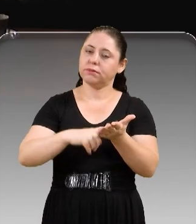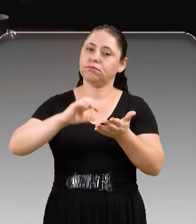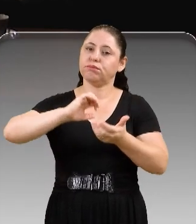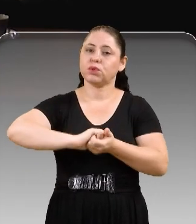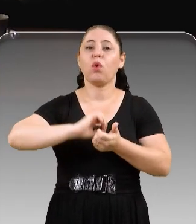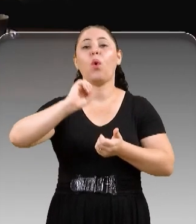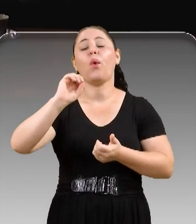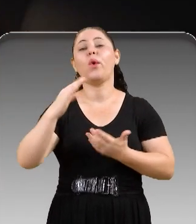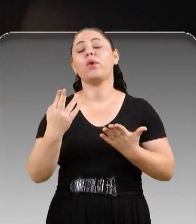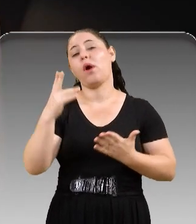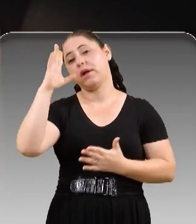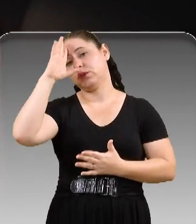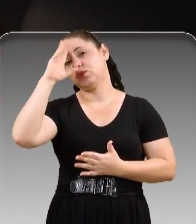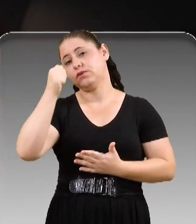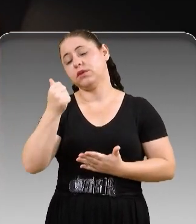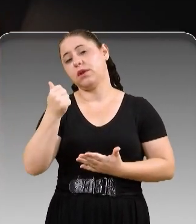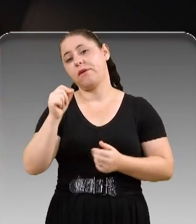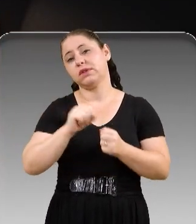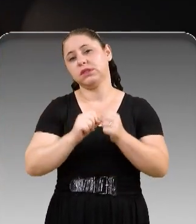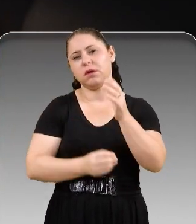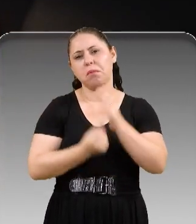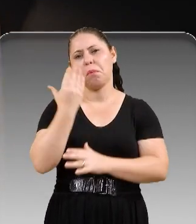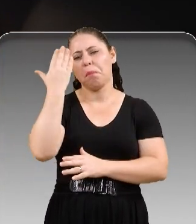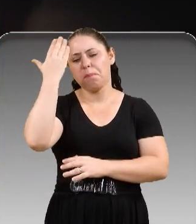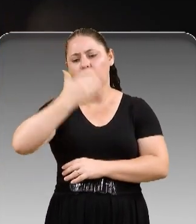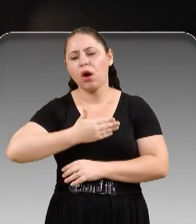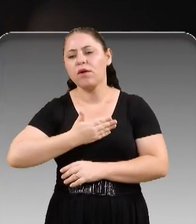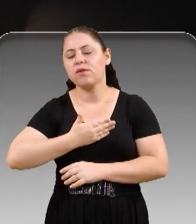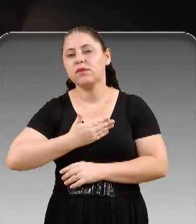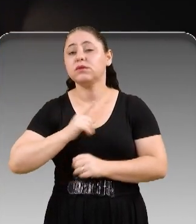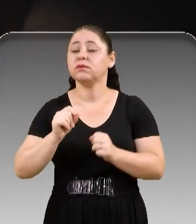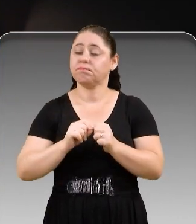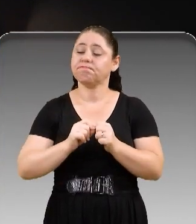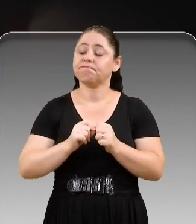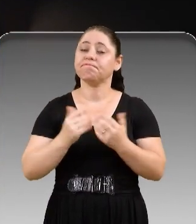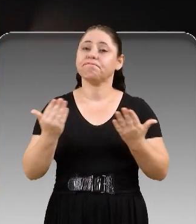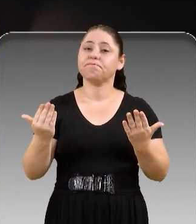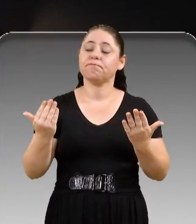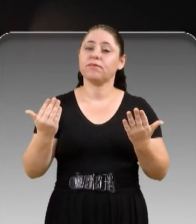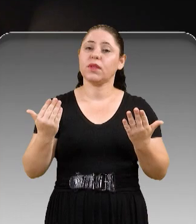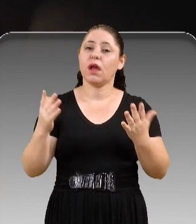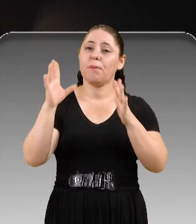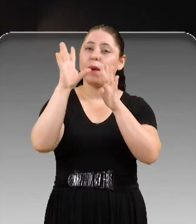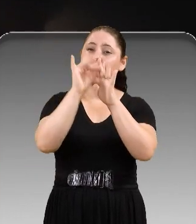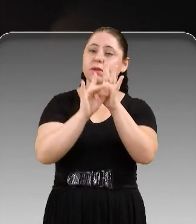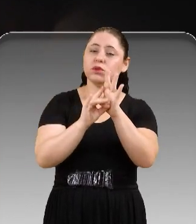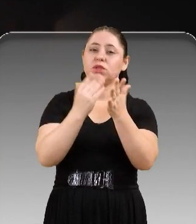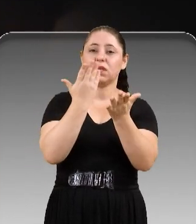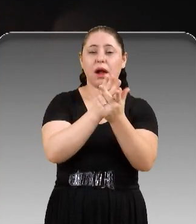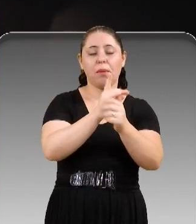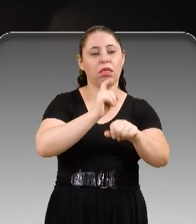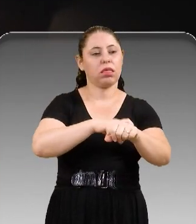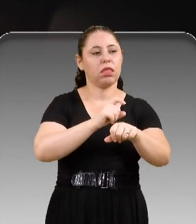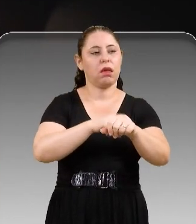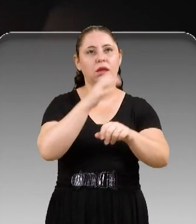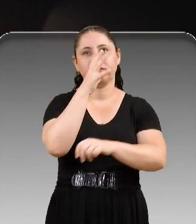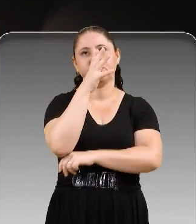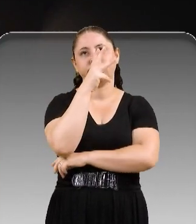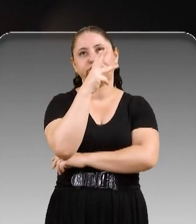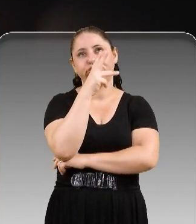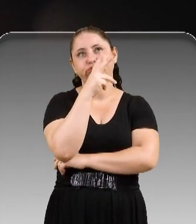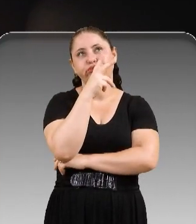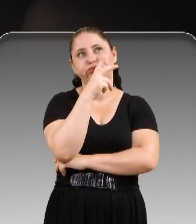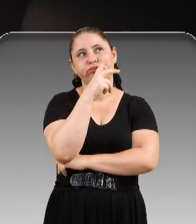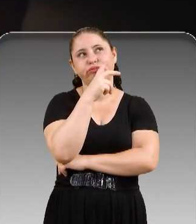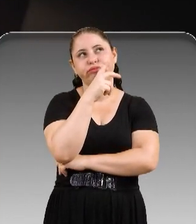ou para designar a produção de provas a serem realizadas. Isso mata o chamado tempo